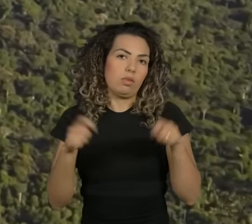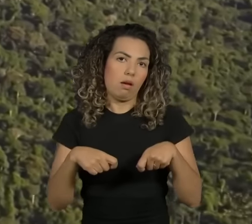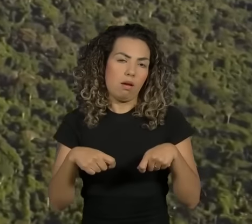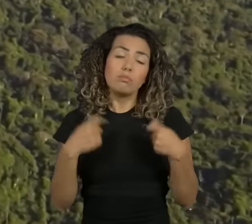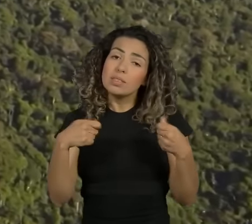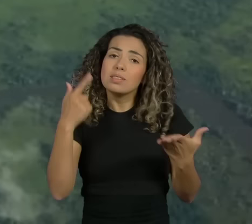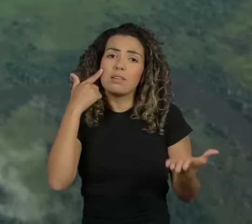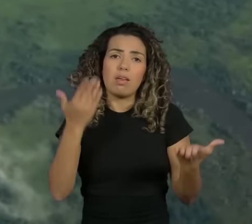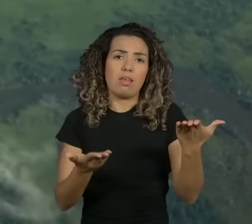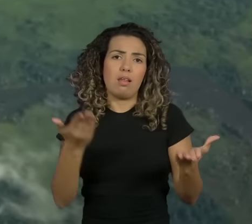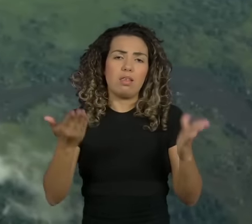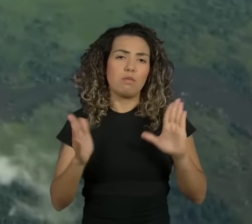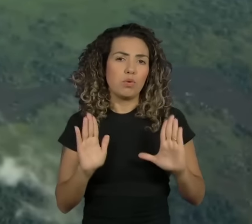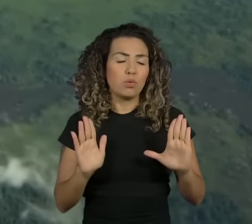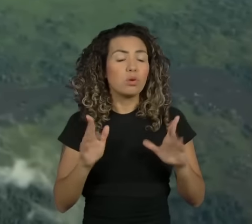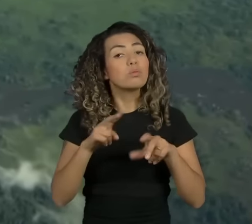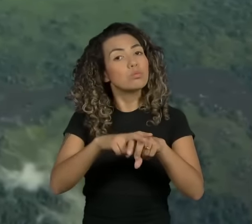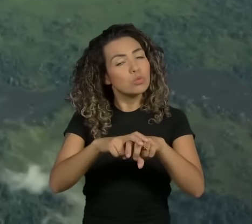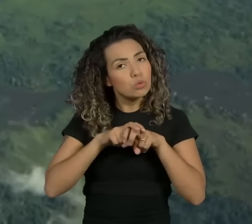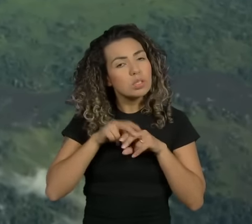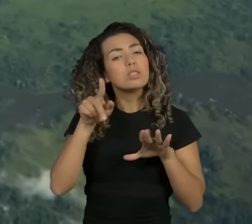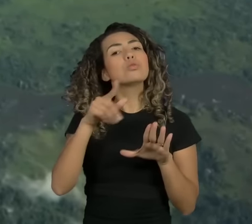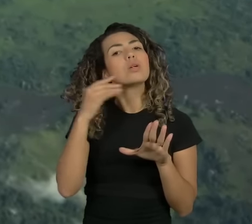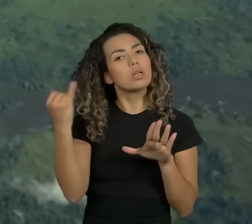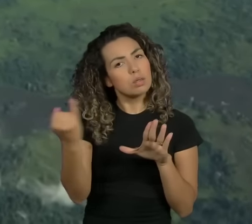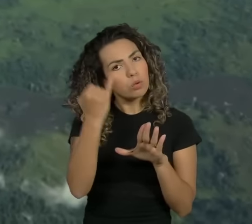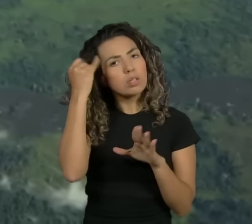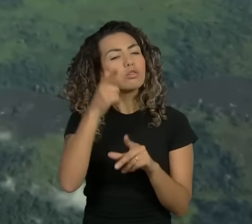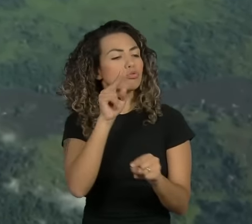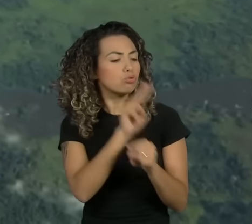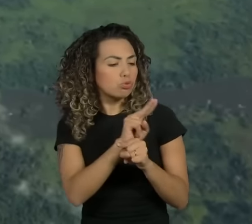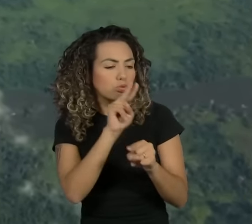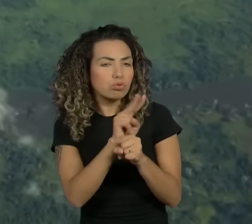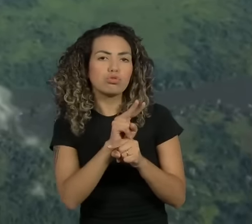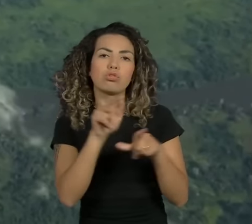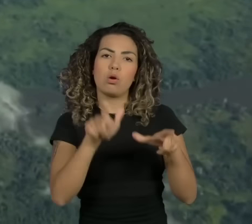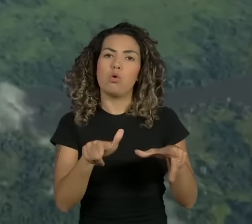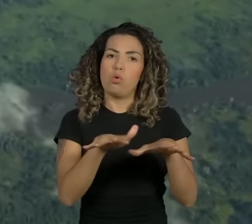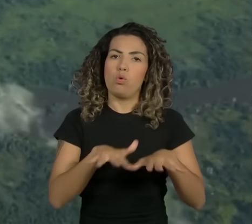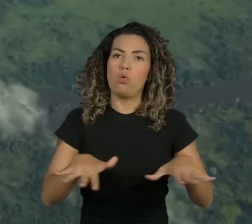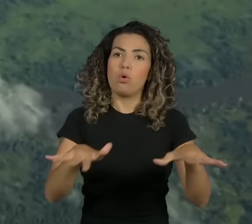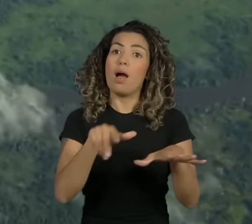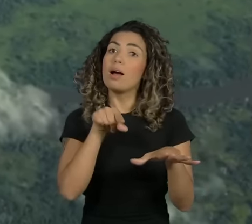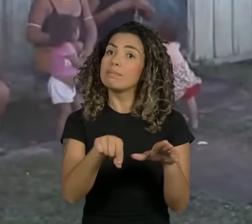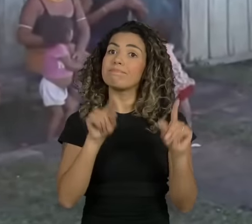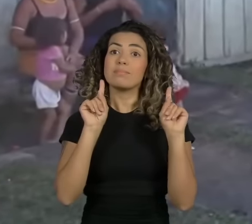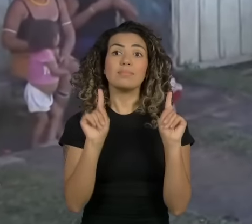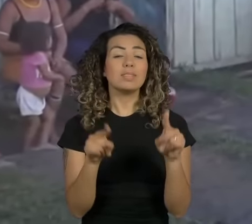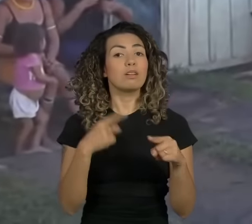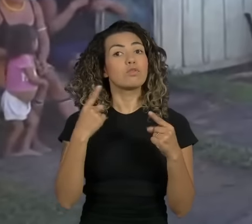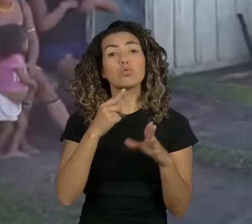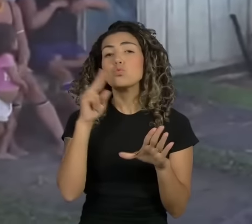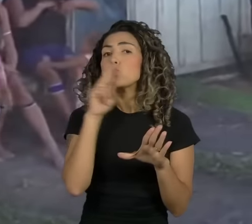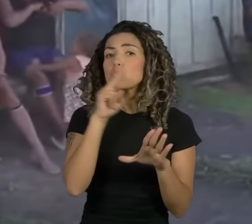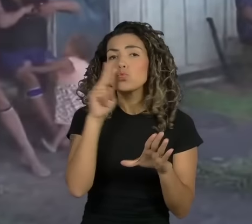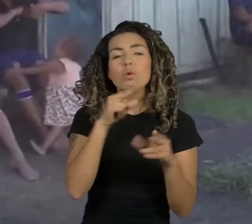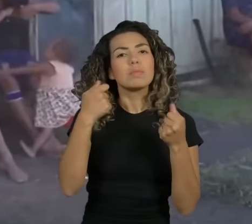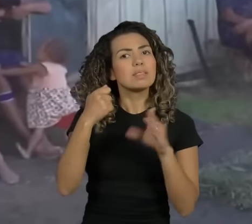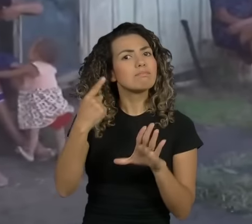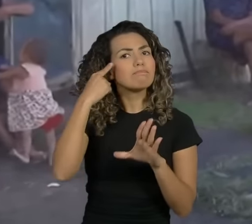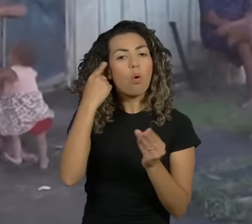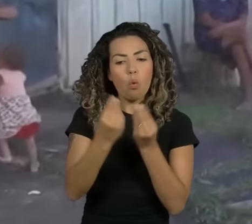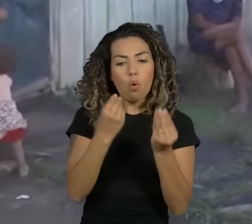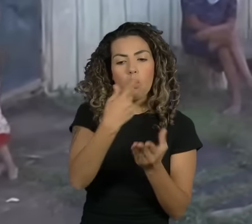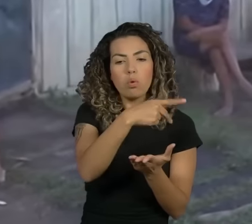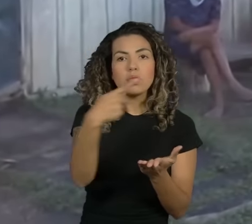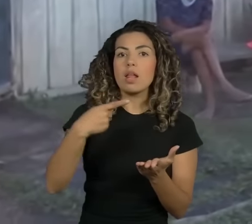absoluta necessidade de manter, sim, esse território protegido. Então, a gente tem um desafio urgente de pensar a qualidade de vida e a possibilidade